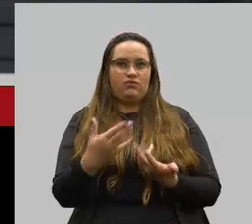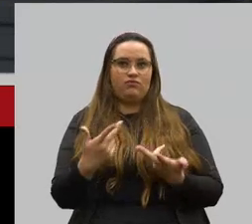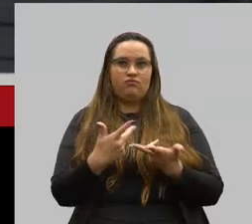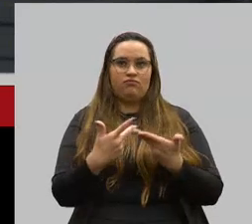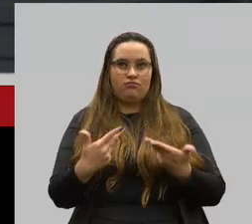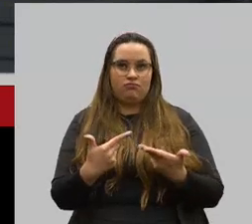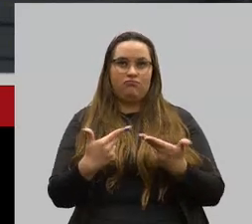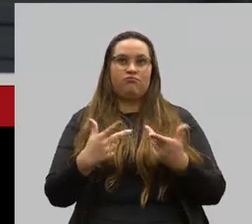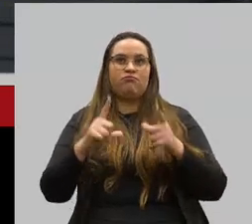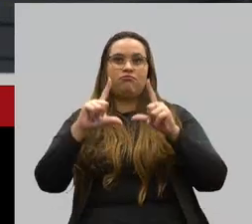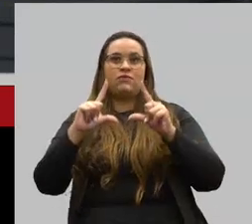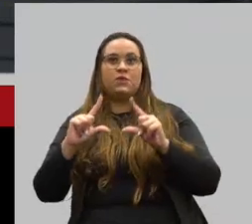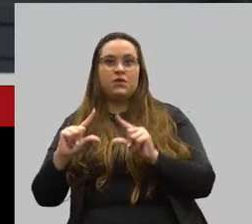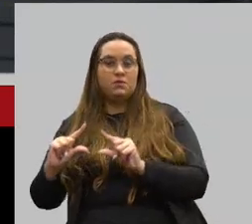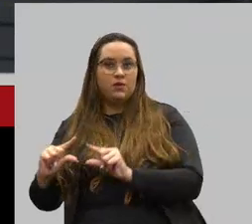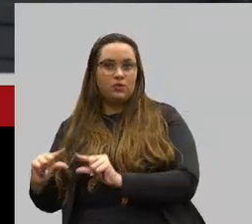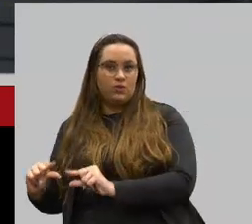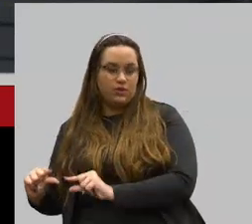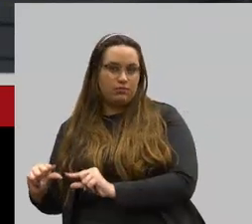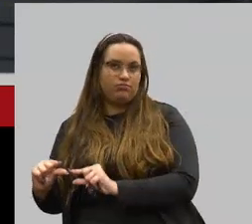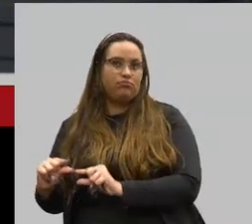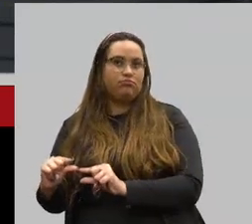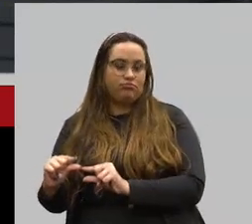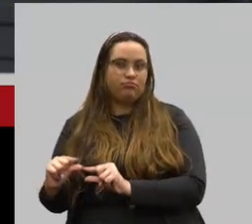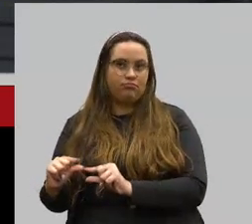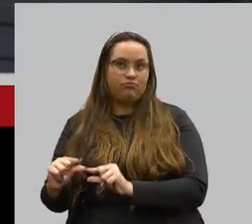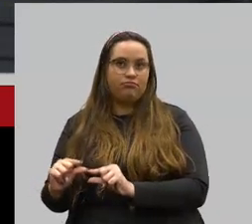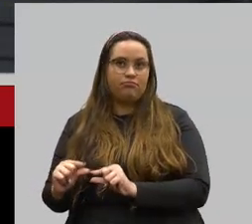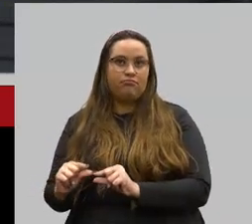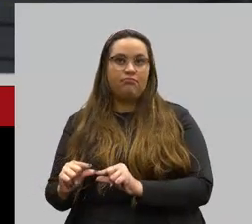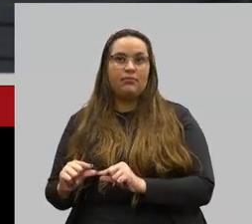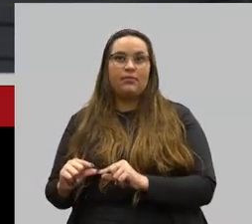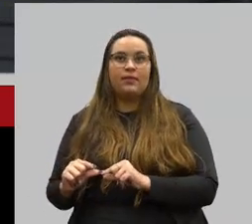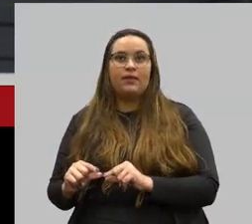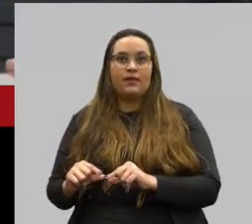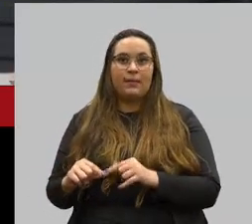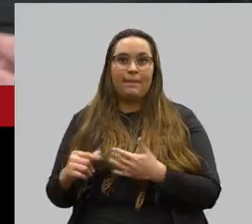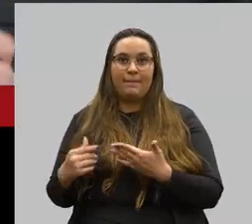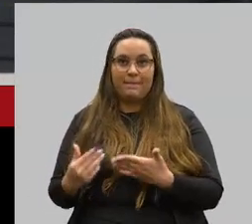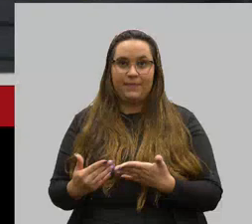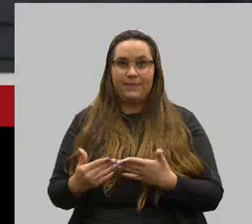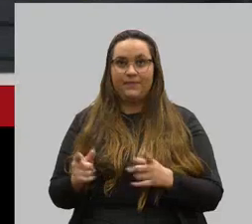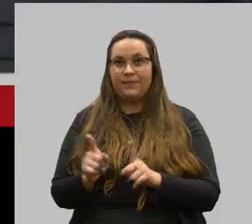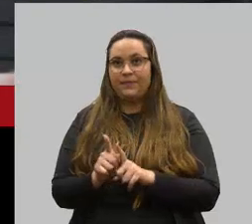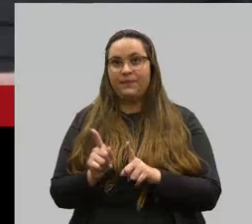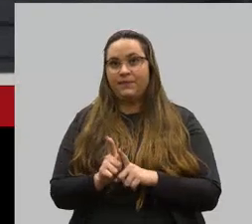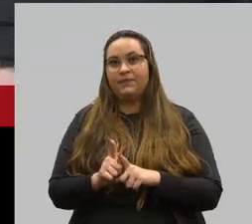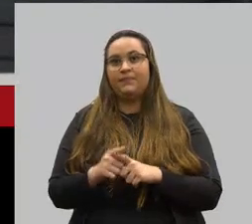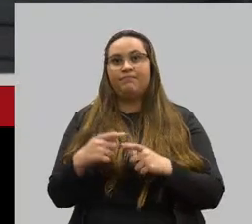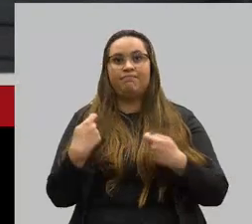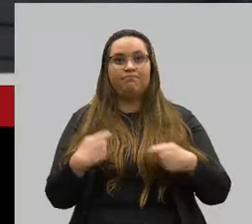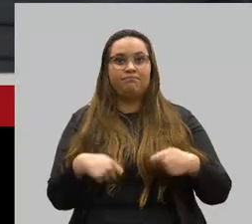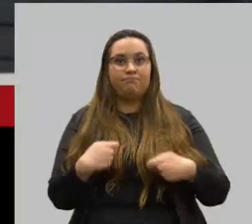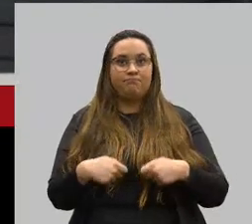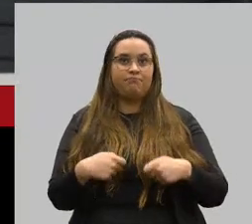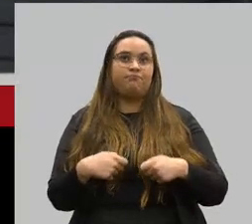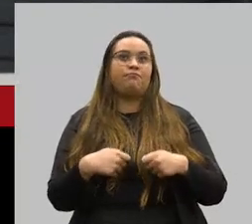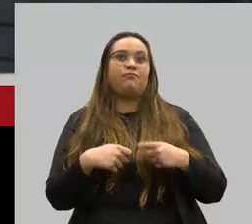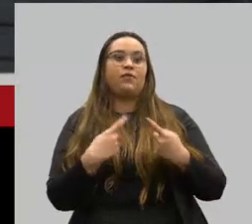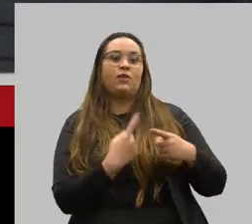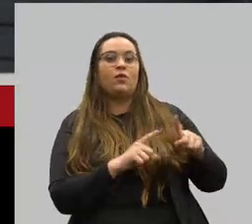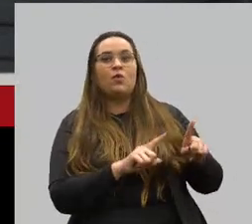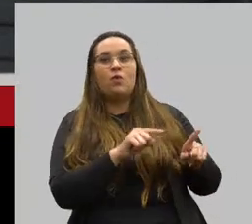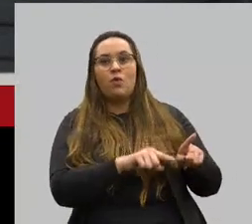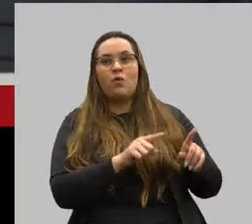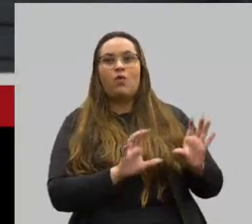desses índices né E a e toda toda a adoção das medidas necessárias especialmente quanto ao combate ao Crime Organizado